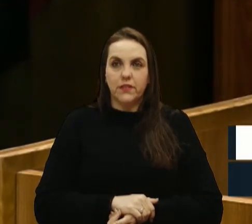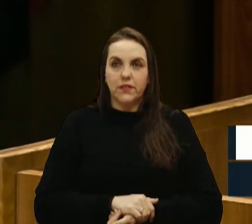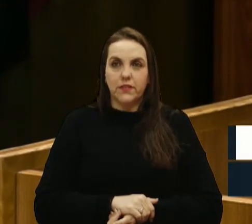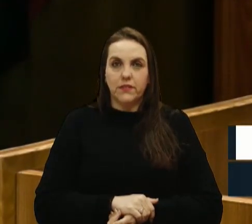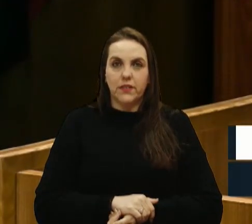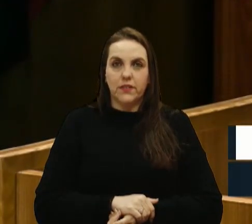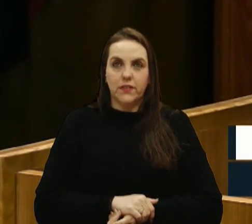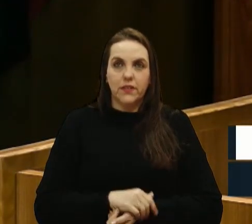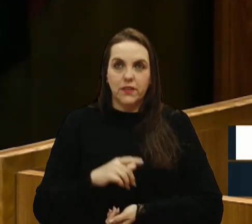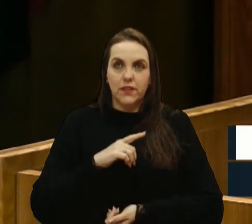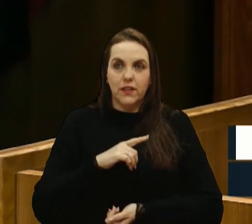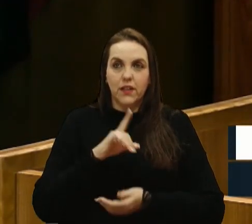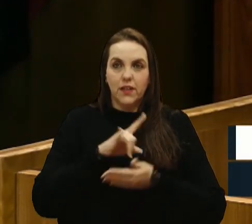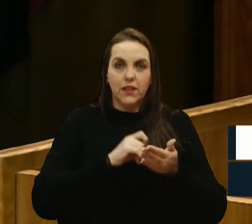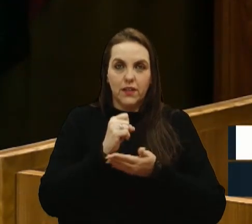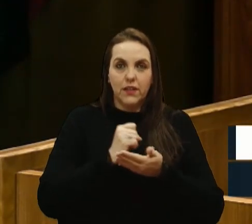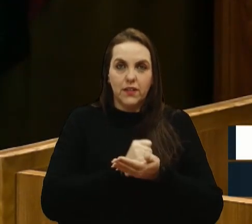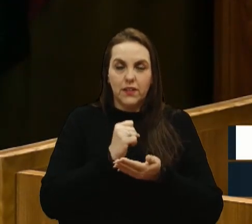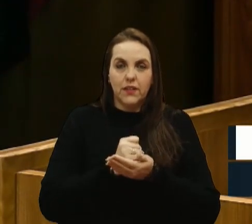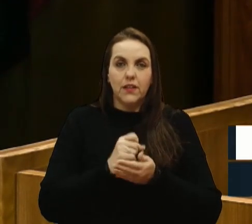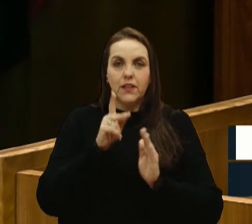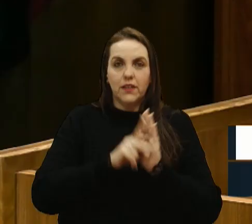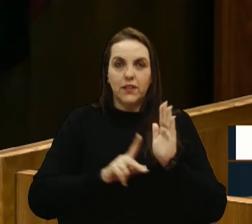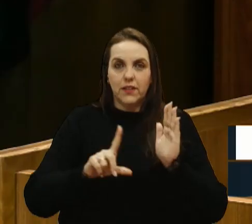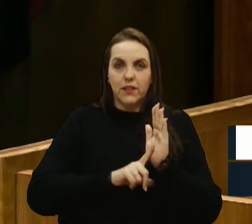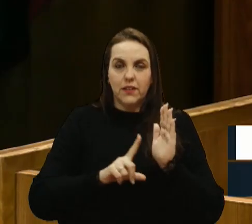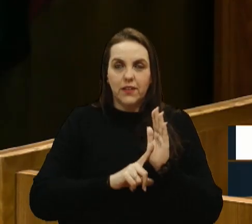eu protocolei um projeto de lei aqui nessa casa,